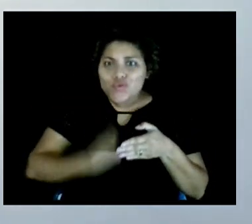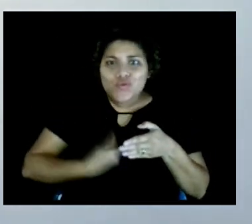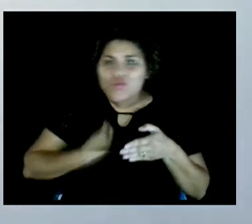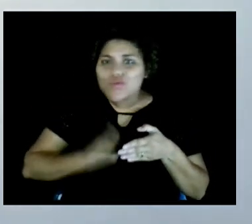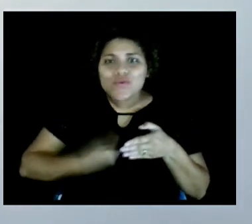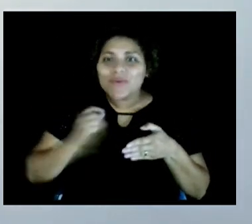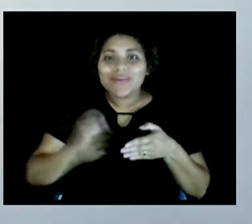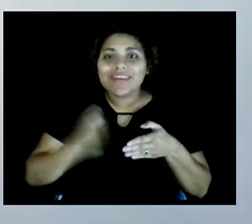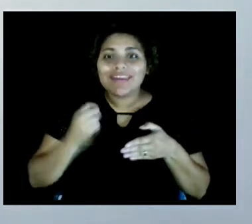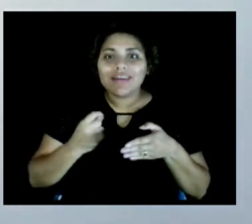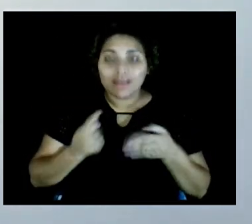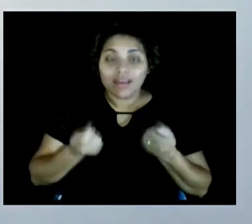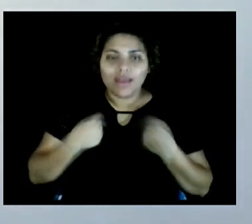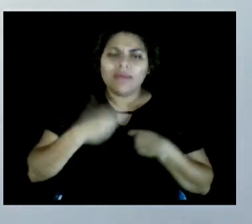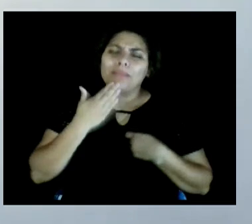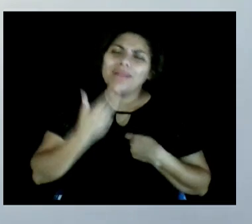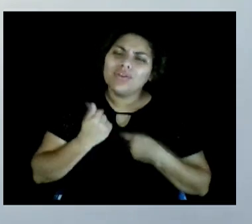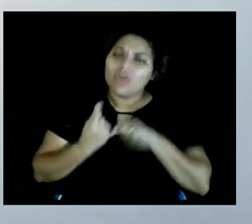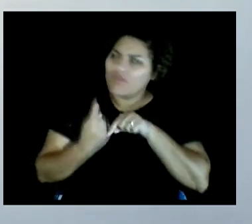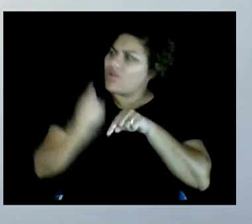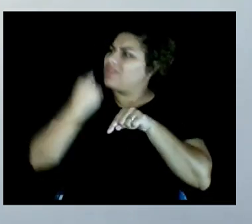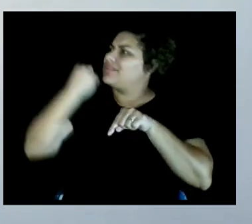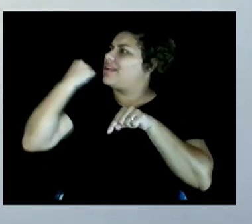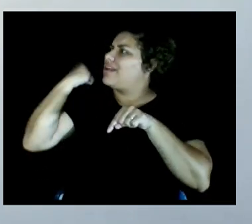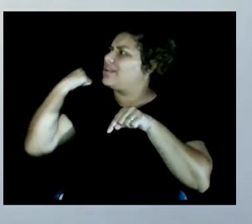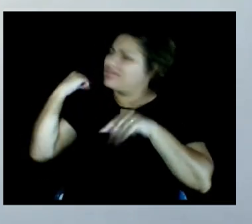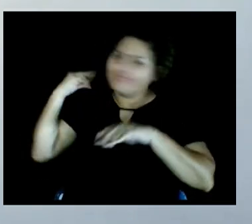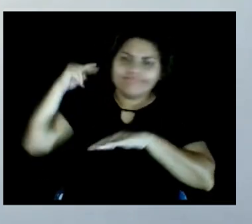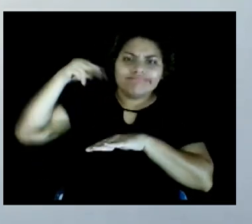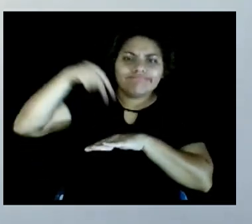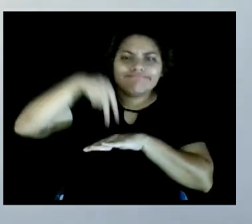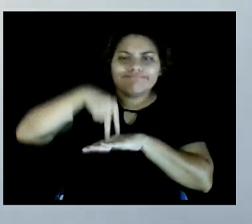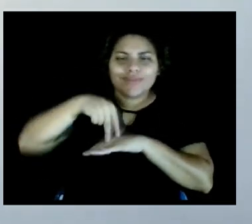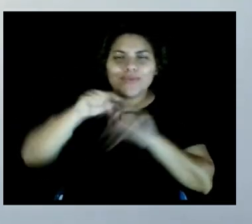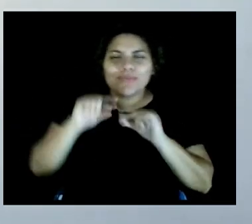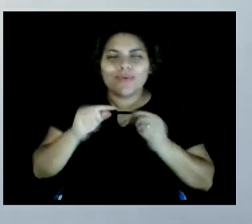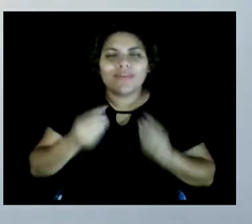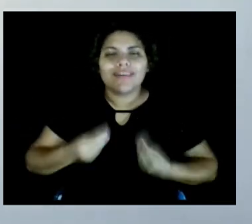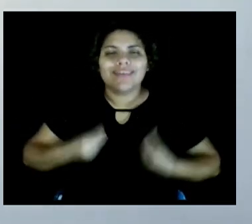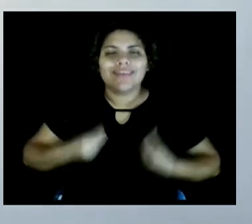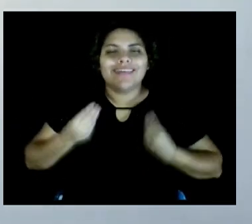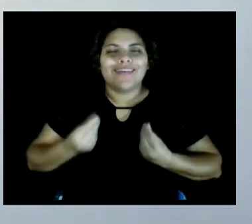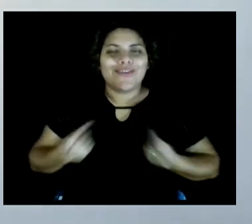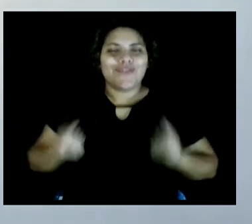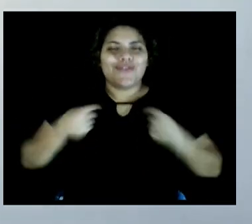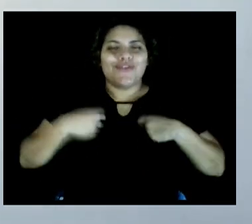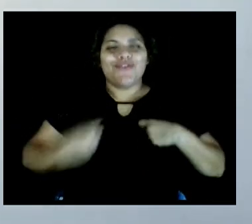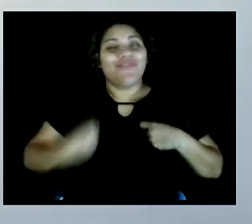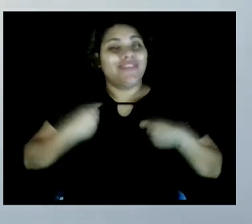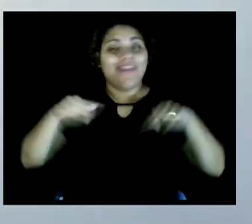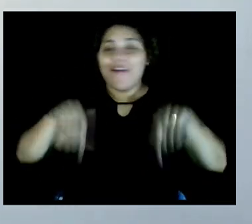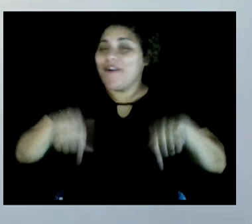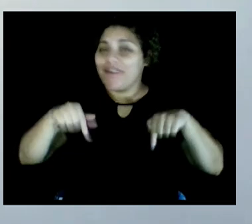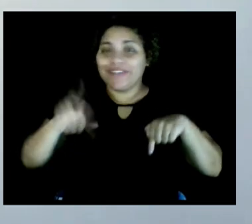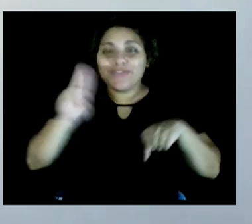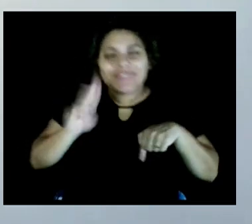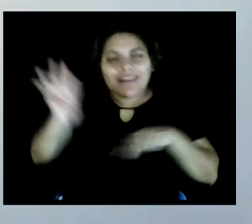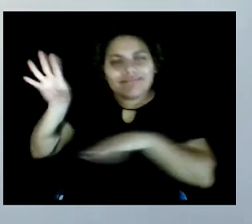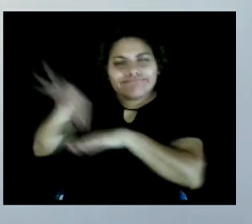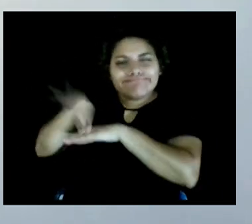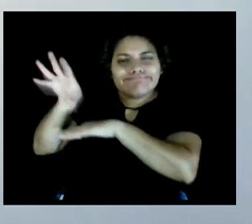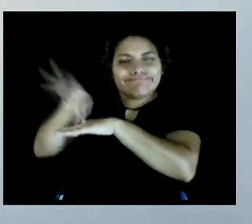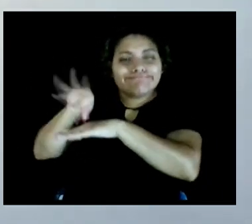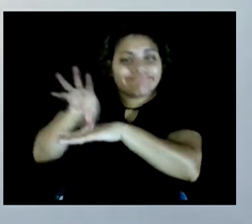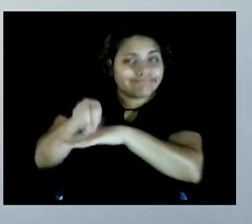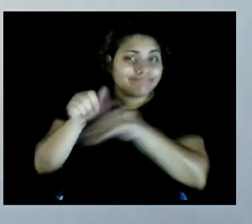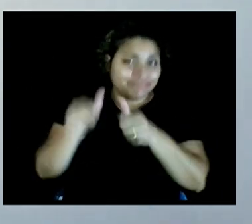eu posso trazer isso para o meu dia a dia. Já os jovens de hoje, eles vão buscar, né, aquilo que para eles nesse momento faz